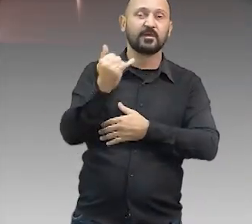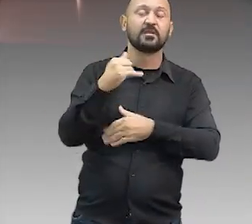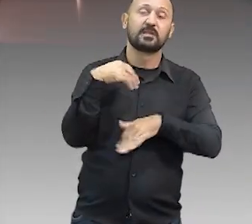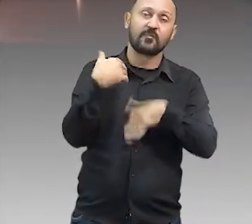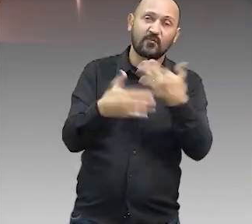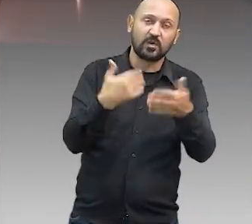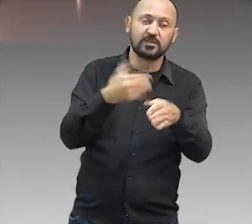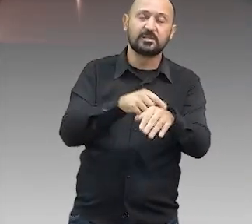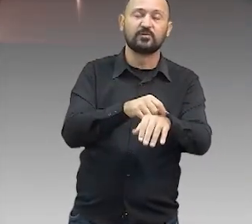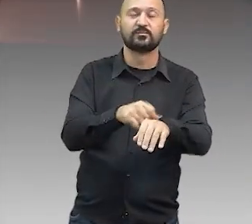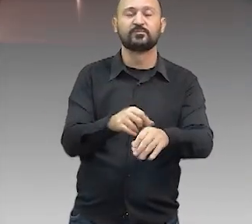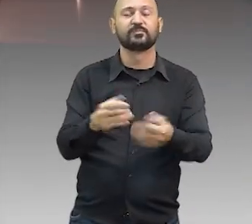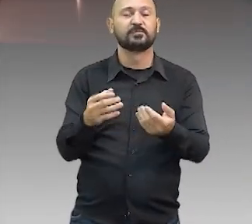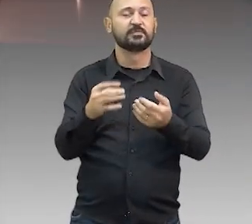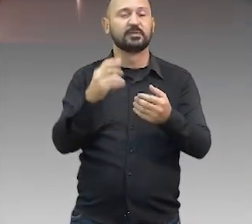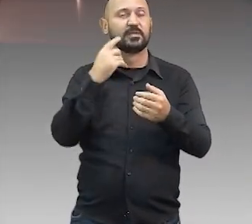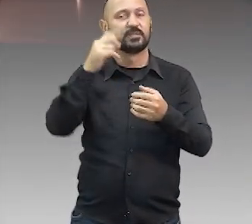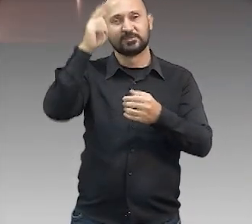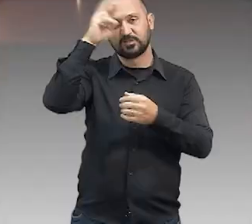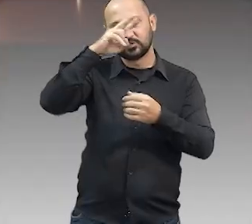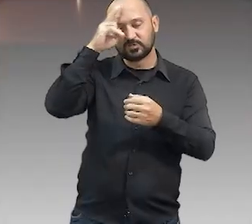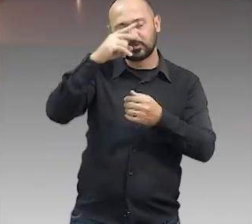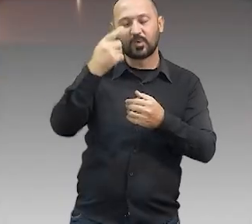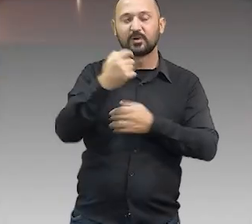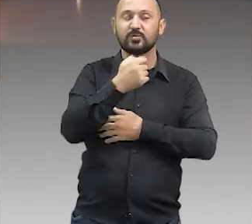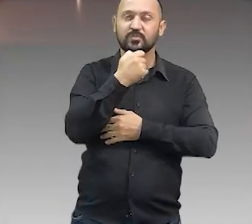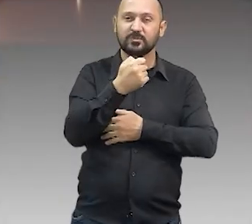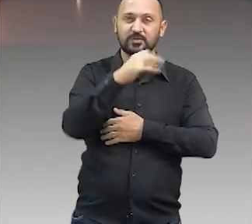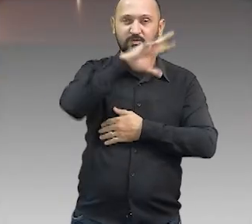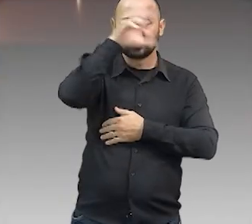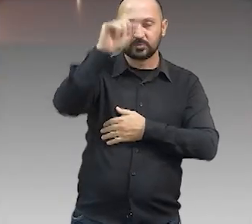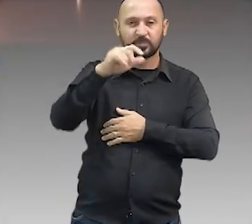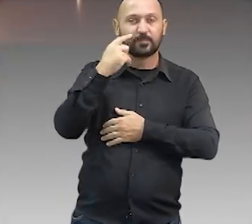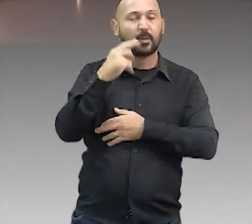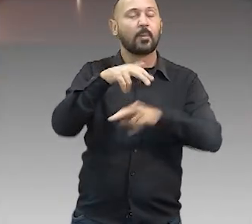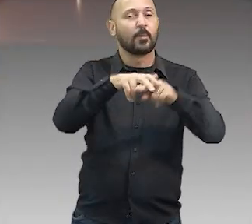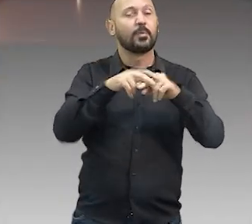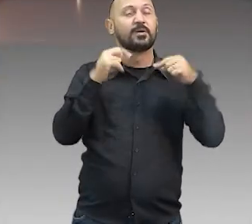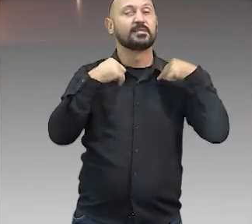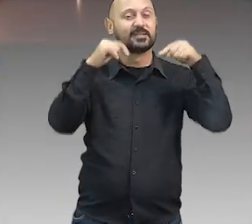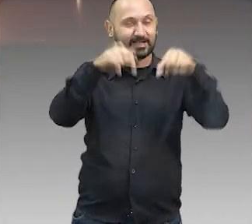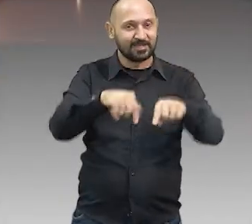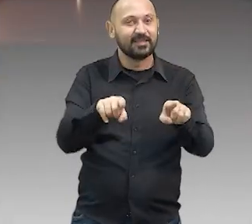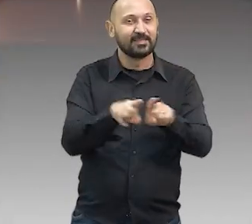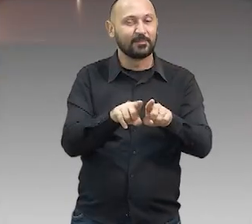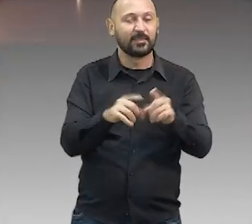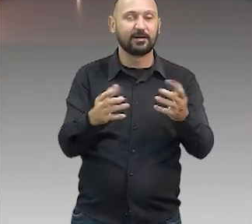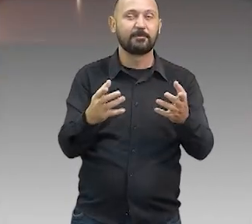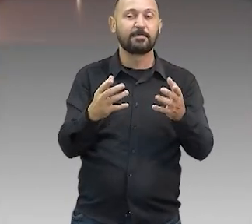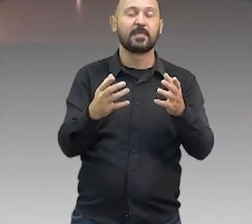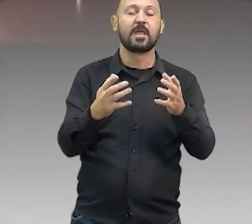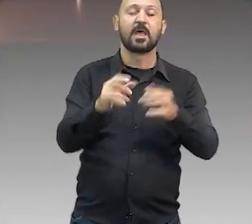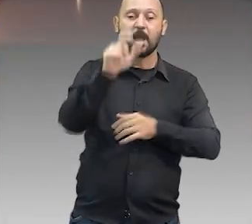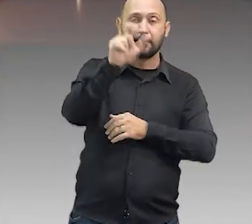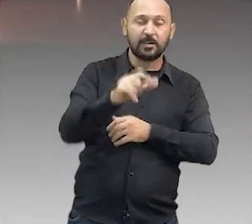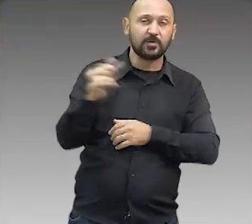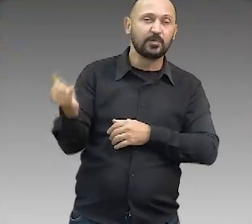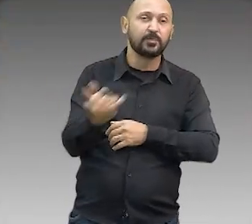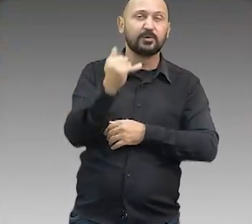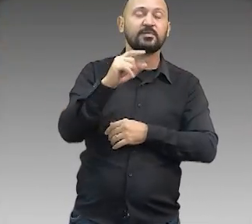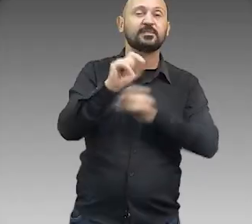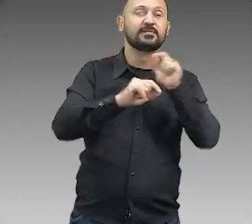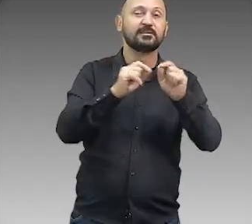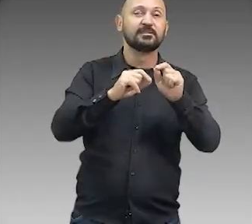na evolução dessa história do jornalismo sul-mato-grossense. Então, é por isso que o senhor está aqui também, né? É uma figura importante,